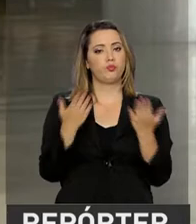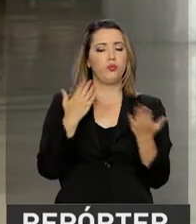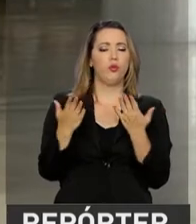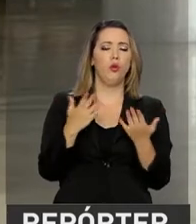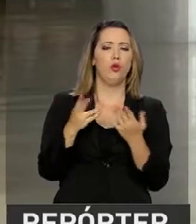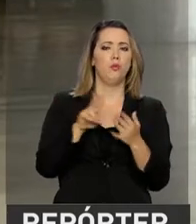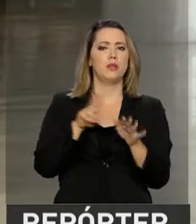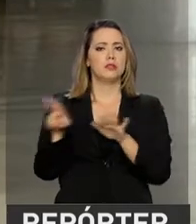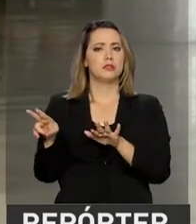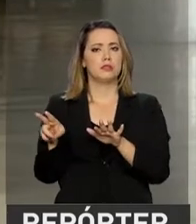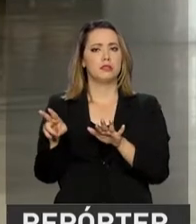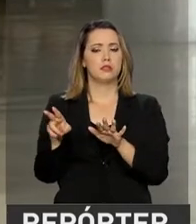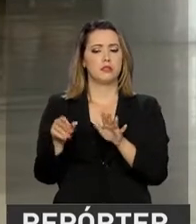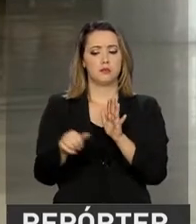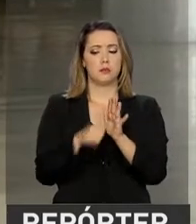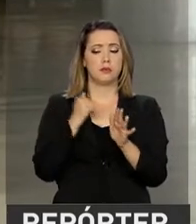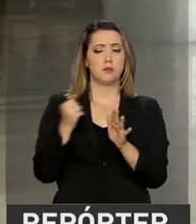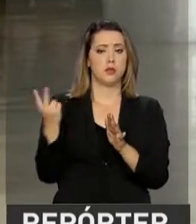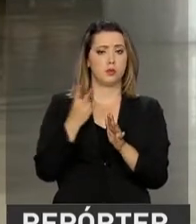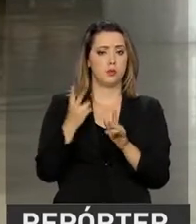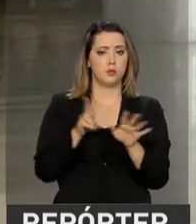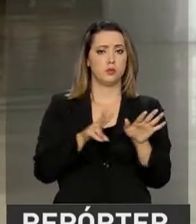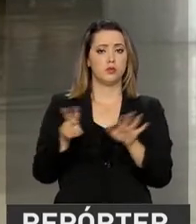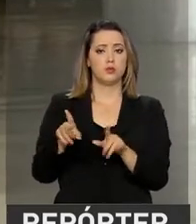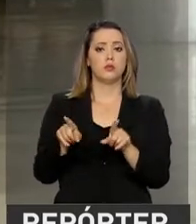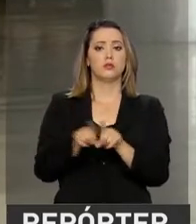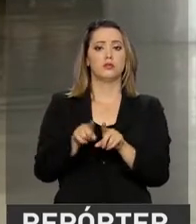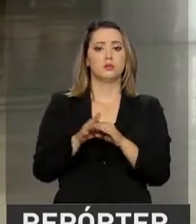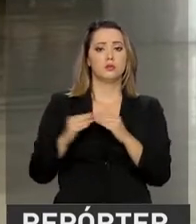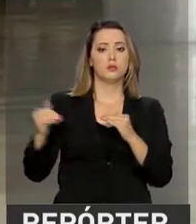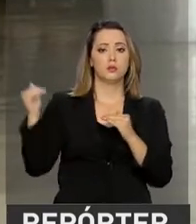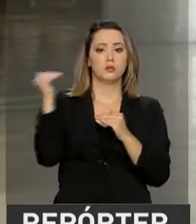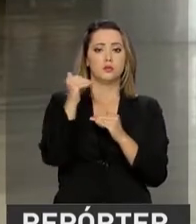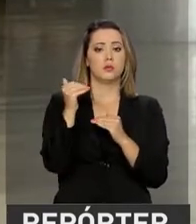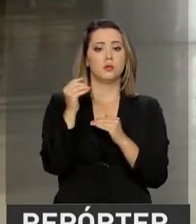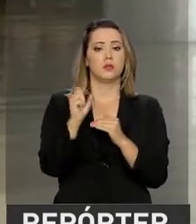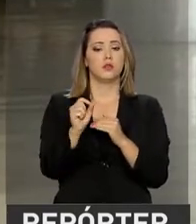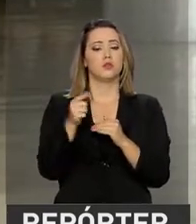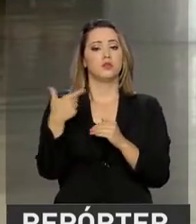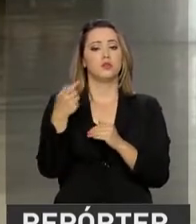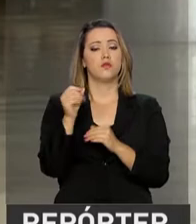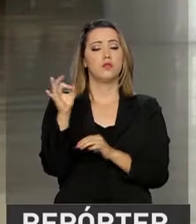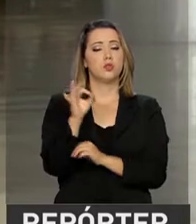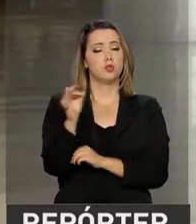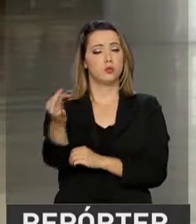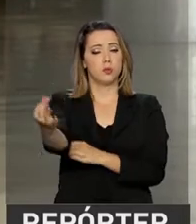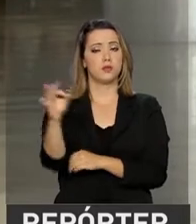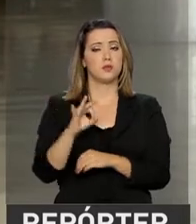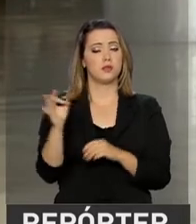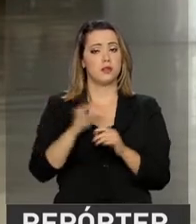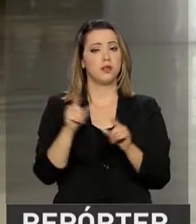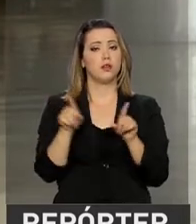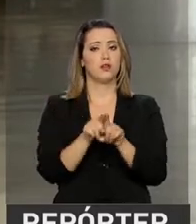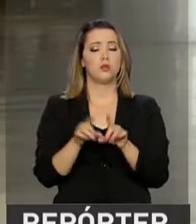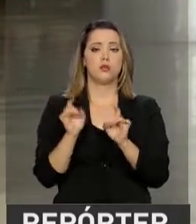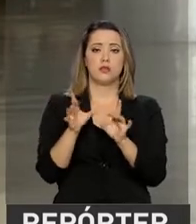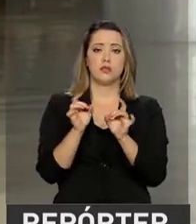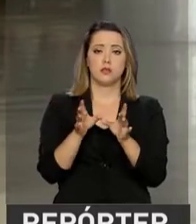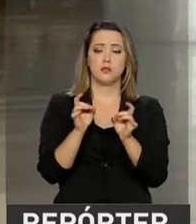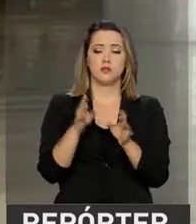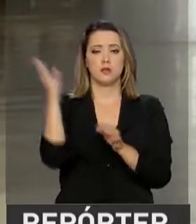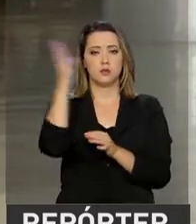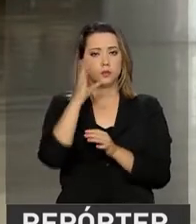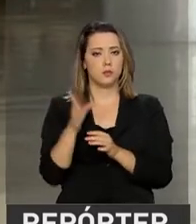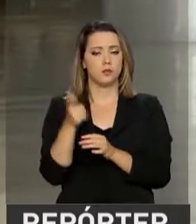primeira semana de agosto de 2016 também houve um aumento de quase 20 por cento nas importações brasileiras do